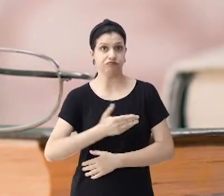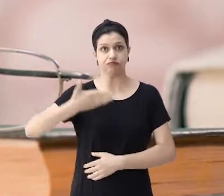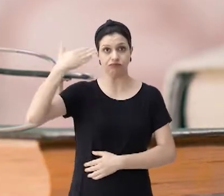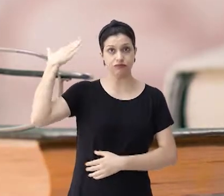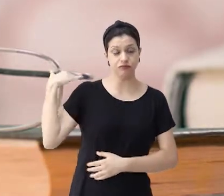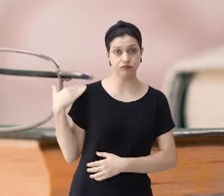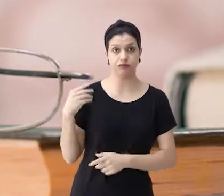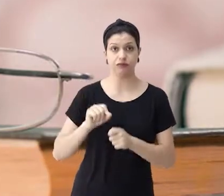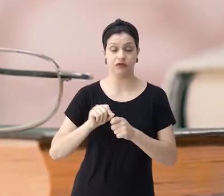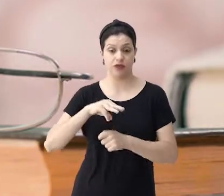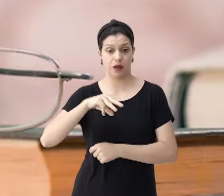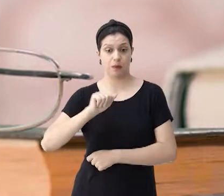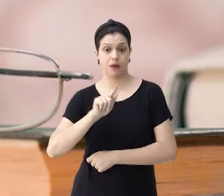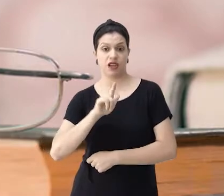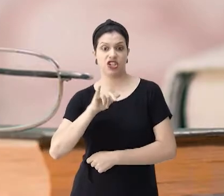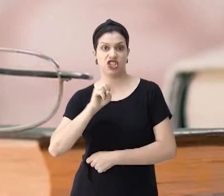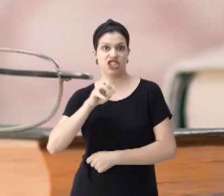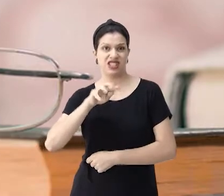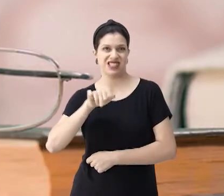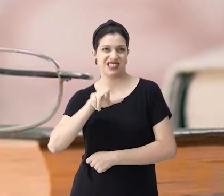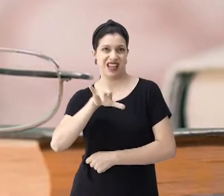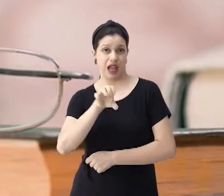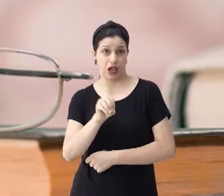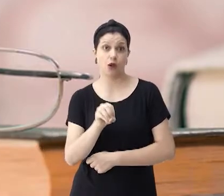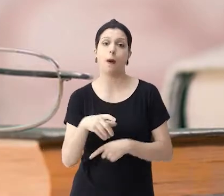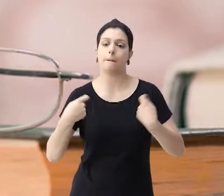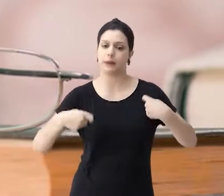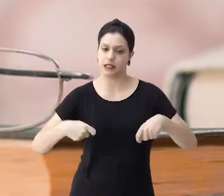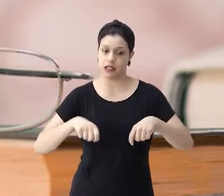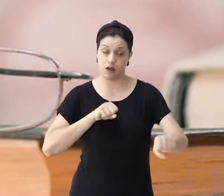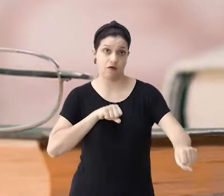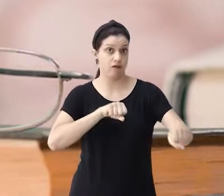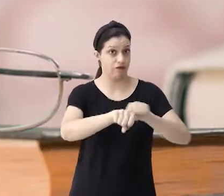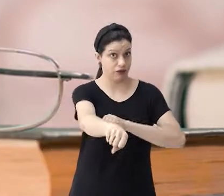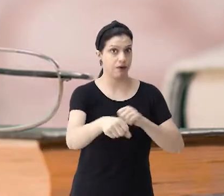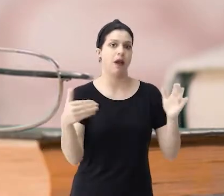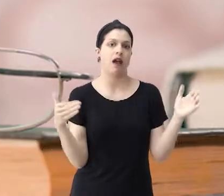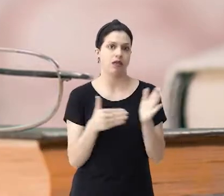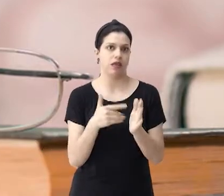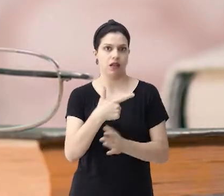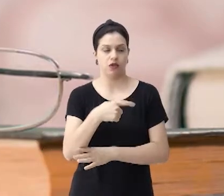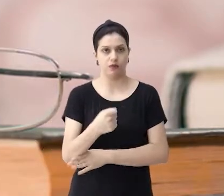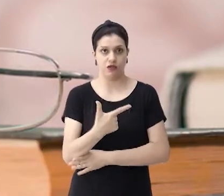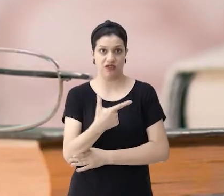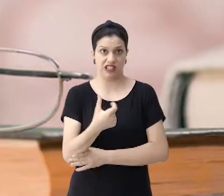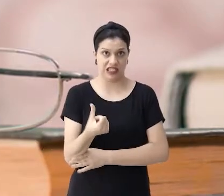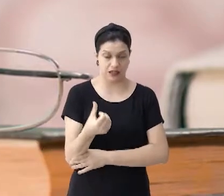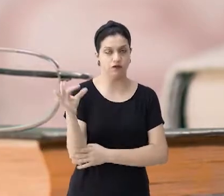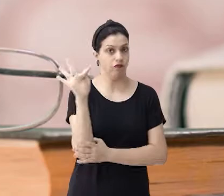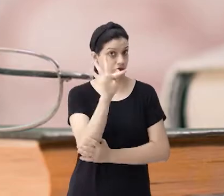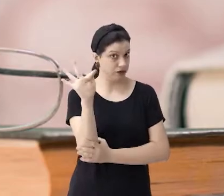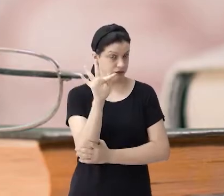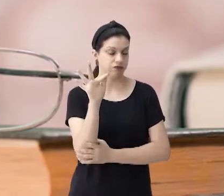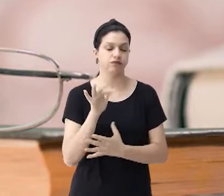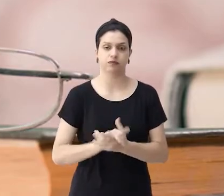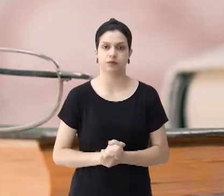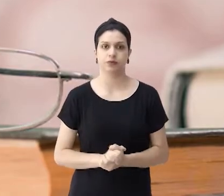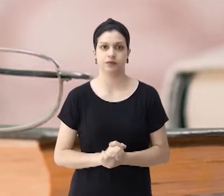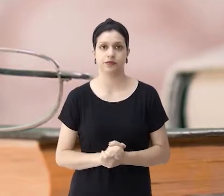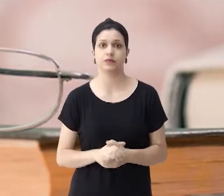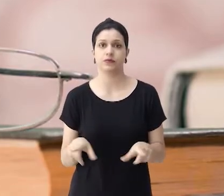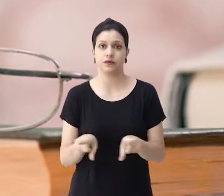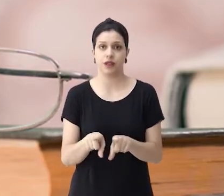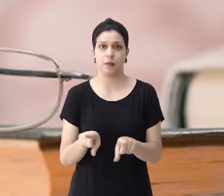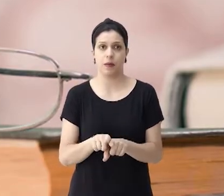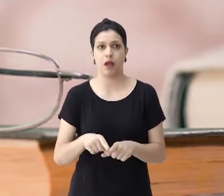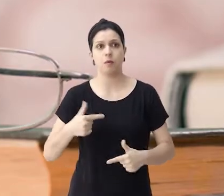fizeram magistério, entram em extinção. Os servidores deverão concluir graduação até 2026. A